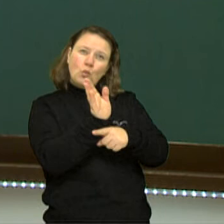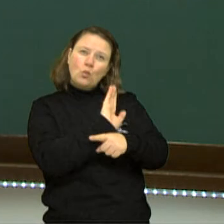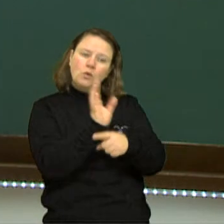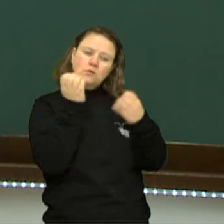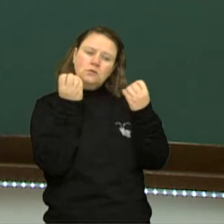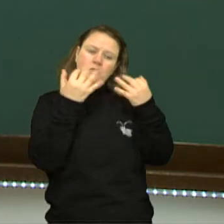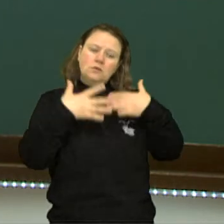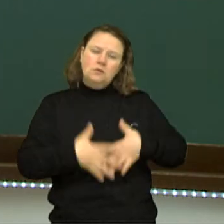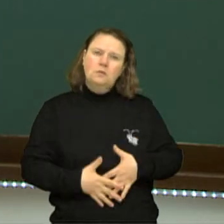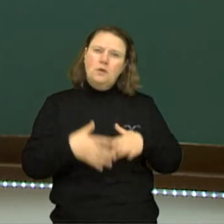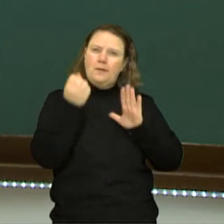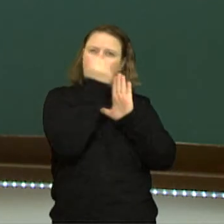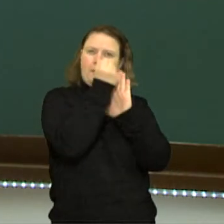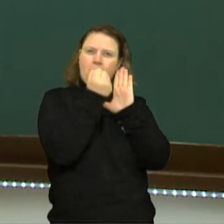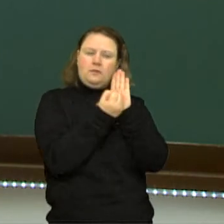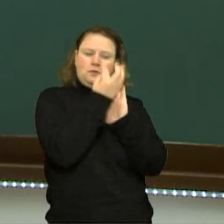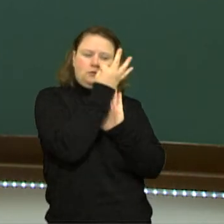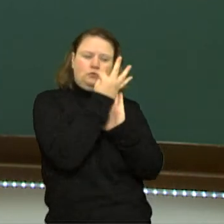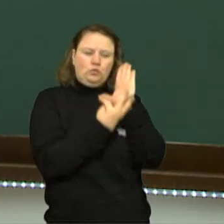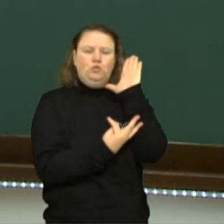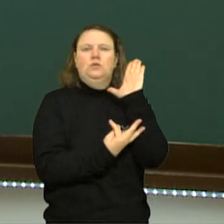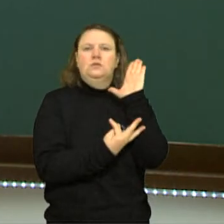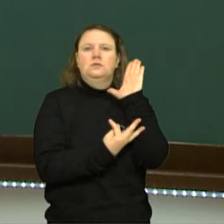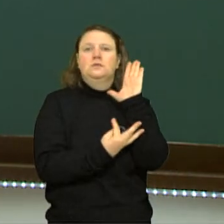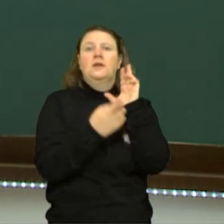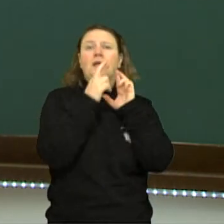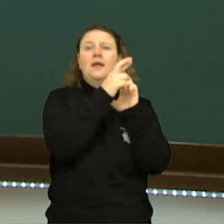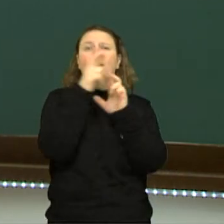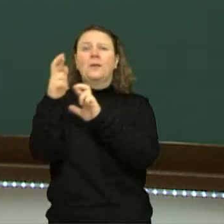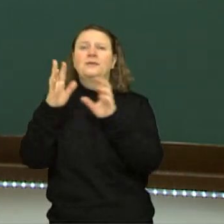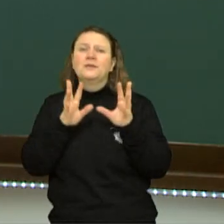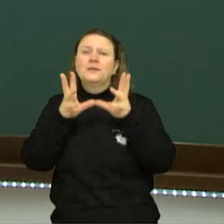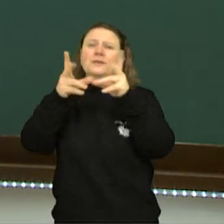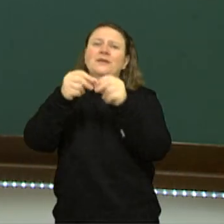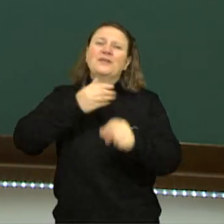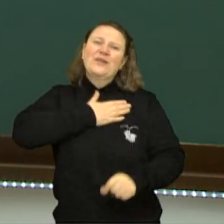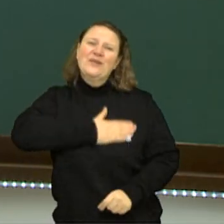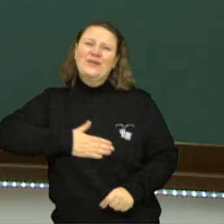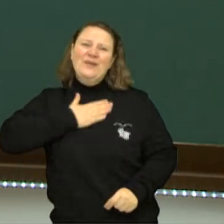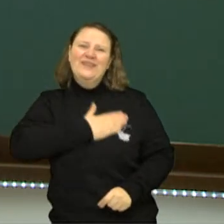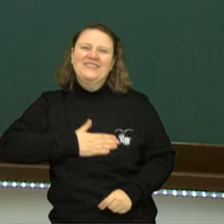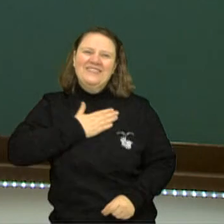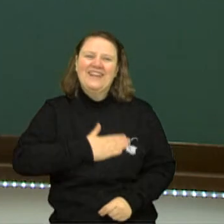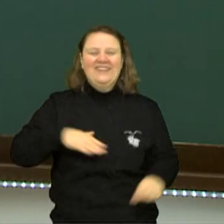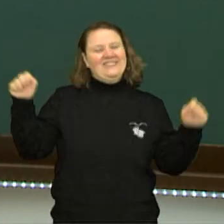os discourse markers, os marcadores do discurso. Espero que vocês tenham gostado e até breve.